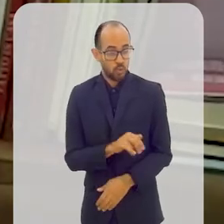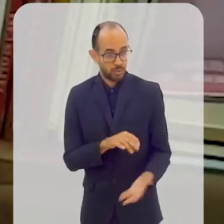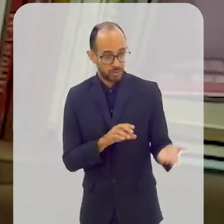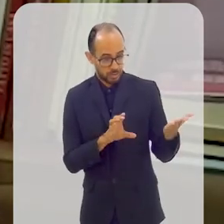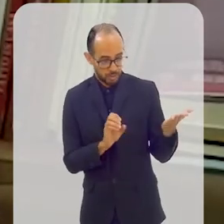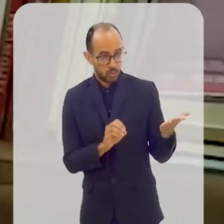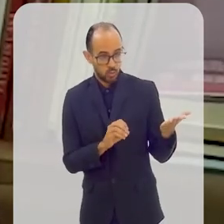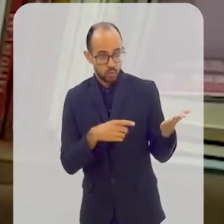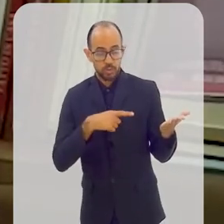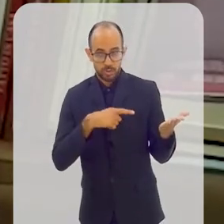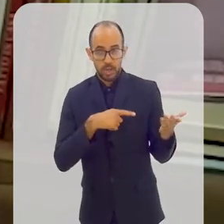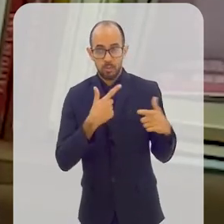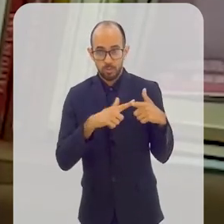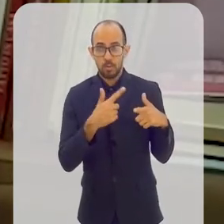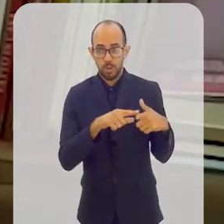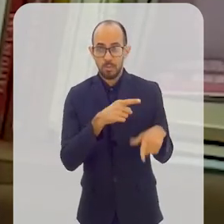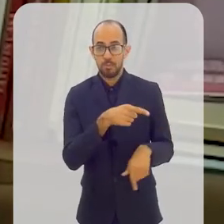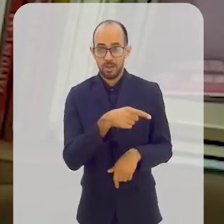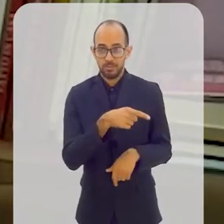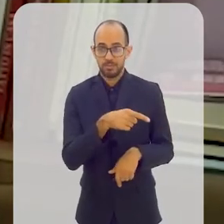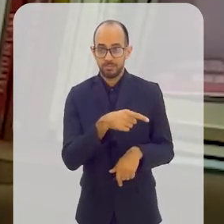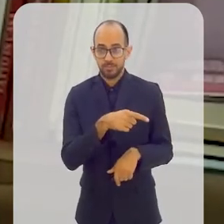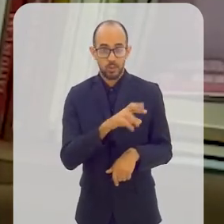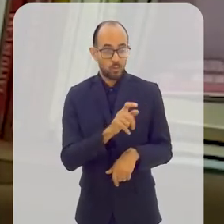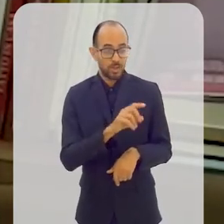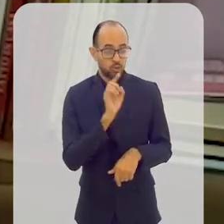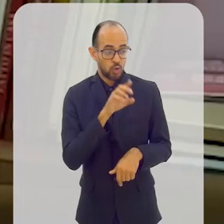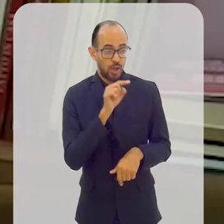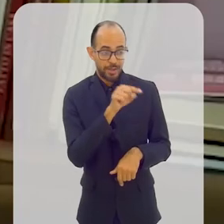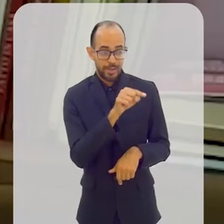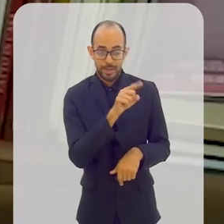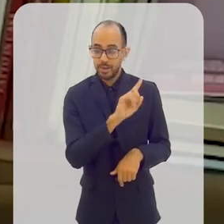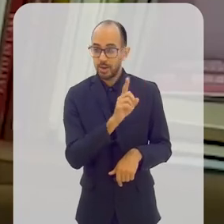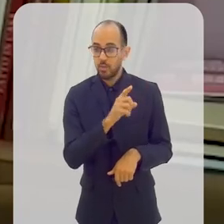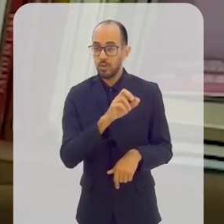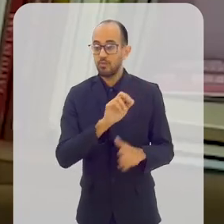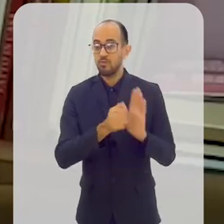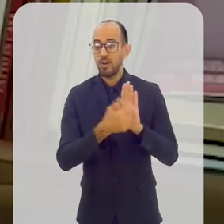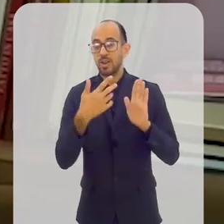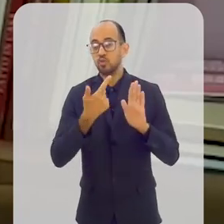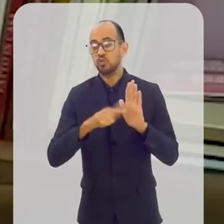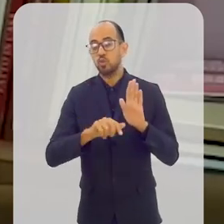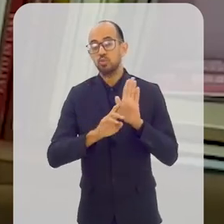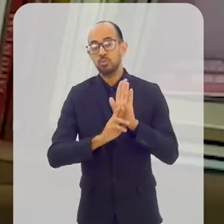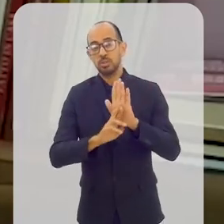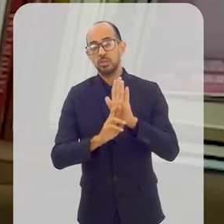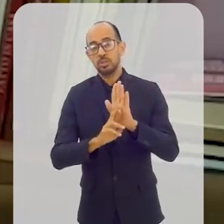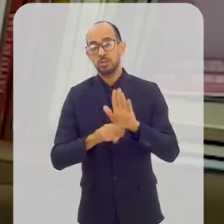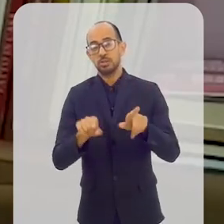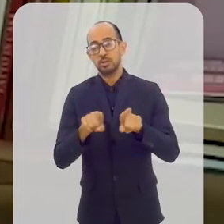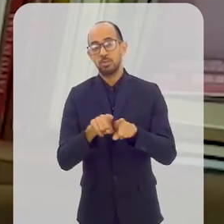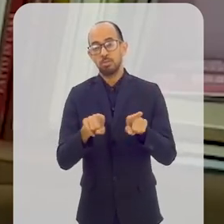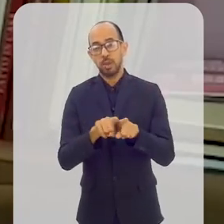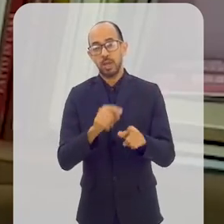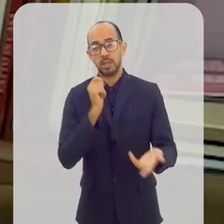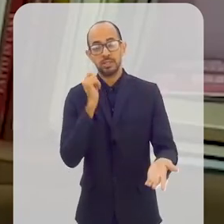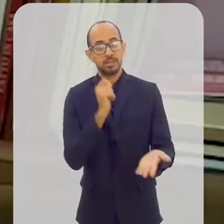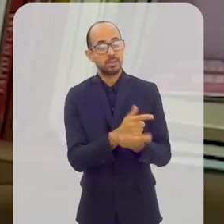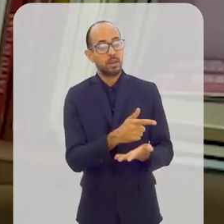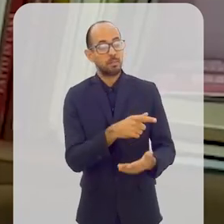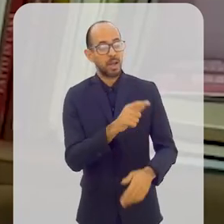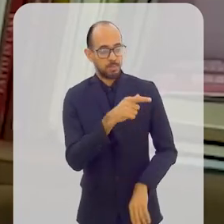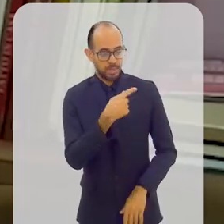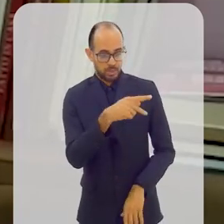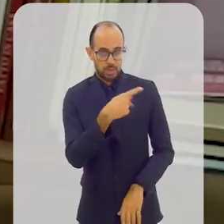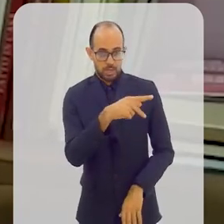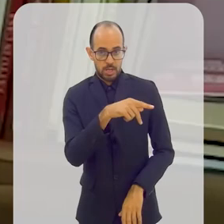O Rodrigo tem um problema. E não só ele, como diversos outros embaixadores. Eles são pagos com